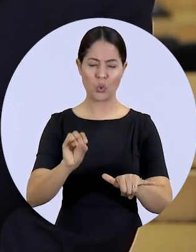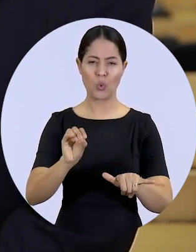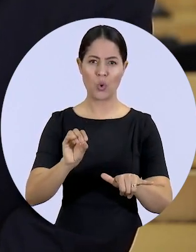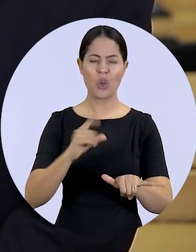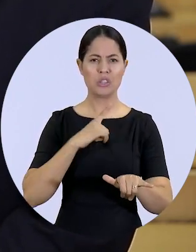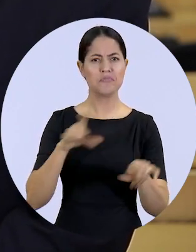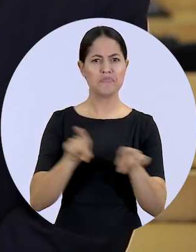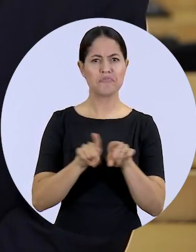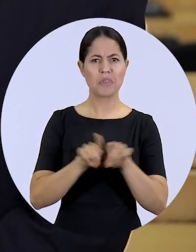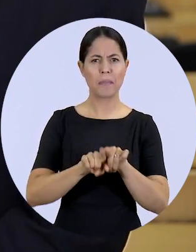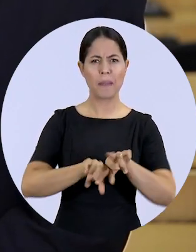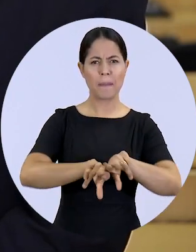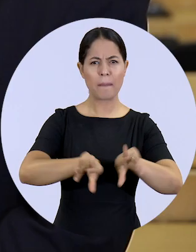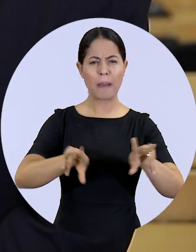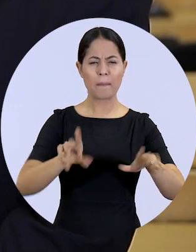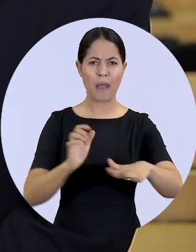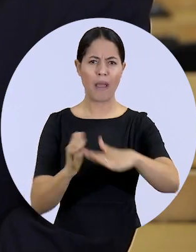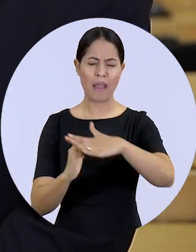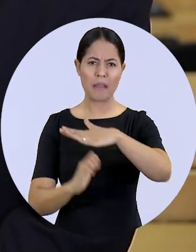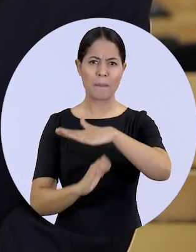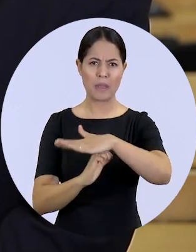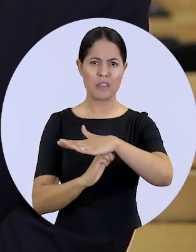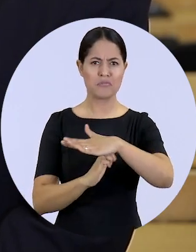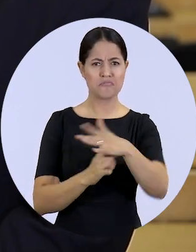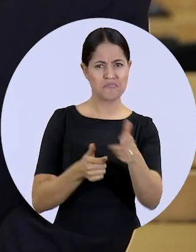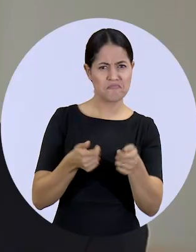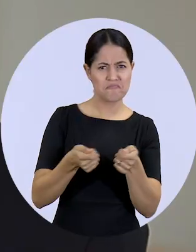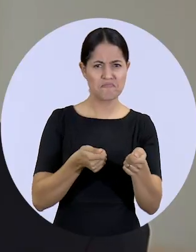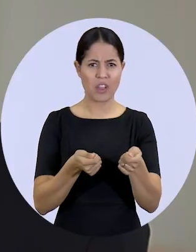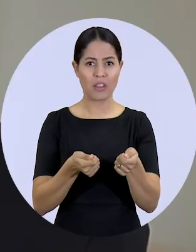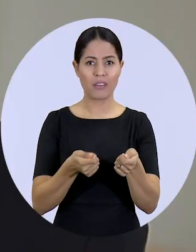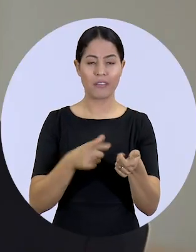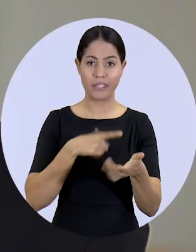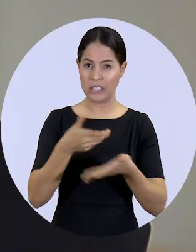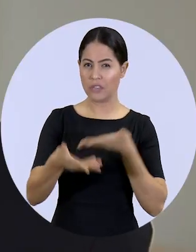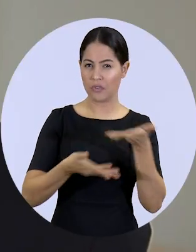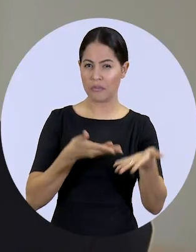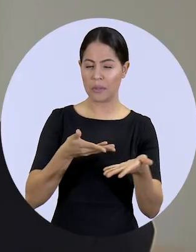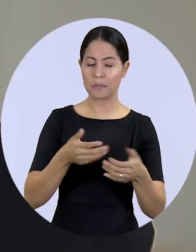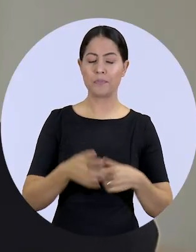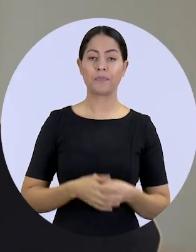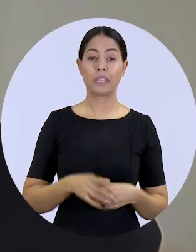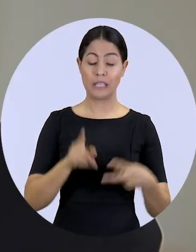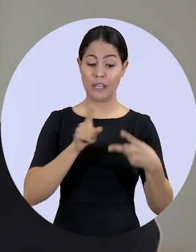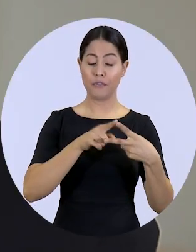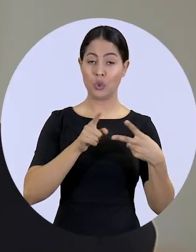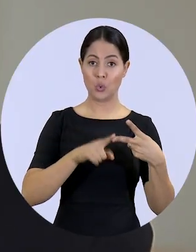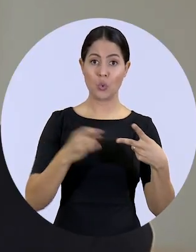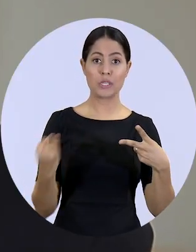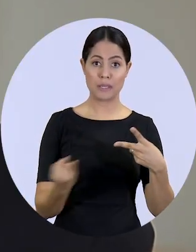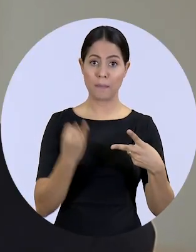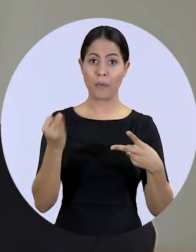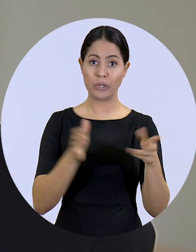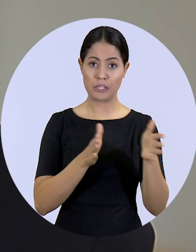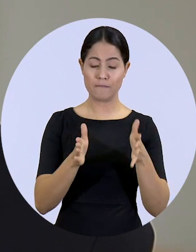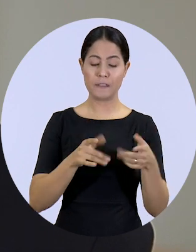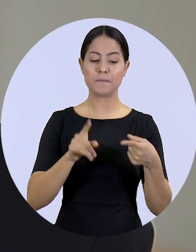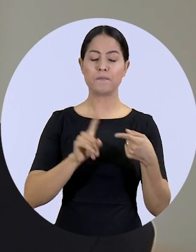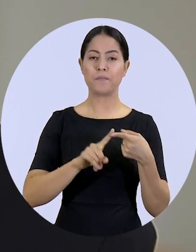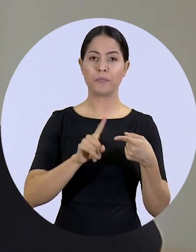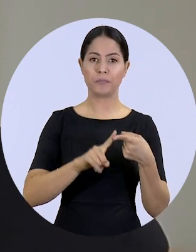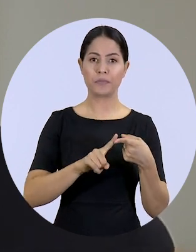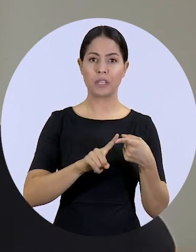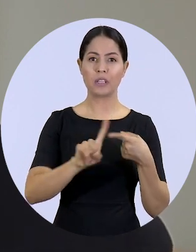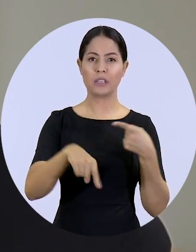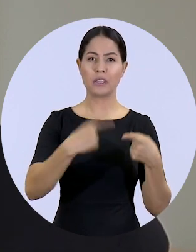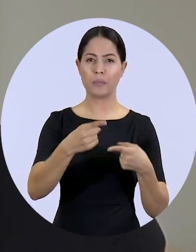aí algumas empresas que estavam envolvidas no esquema. Eu diria que nós temos duas fases bem importantes. Eu acho que depois do julgamento